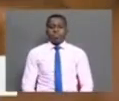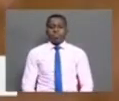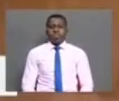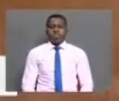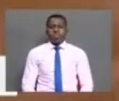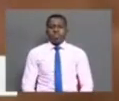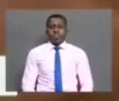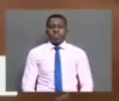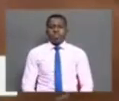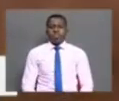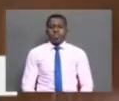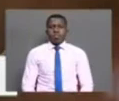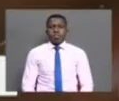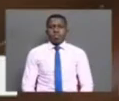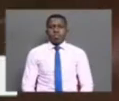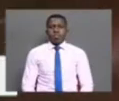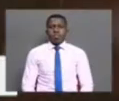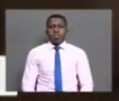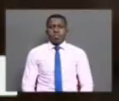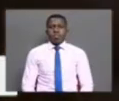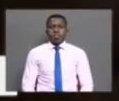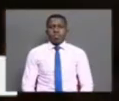E aí